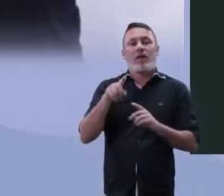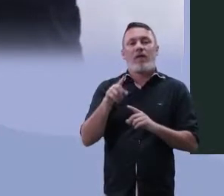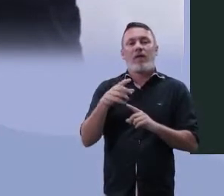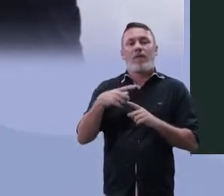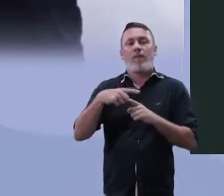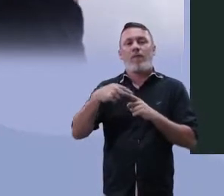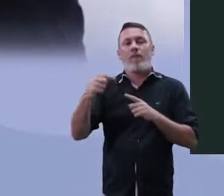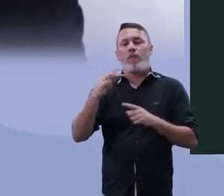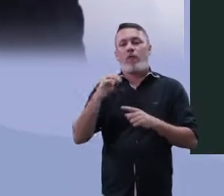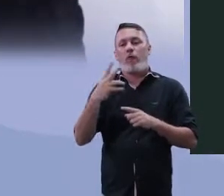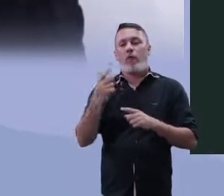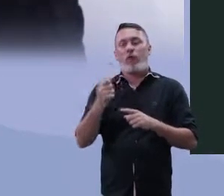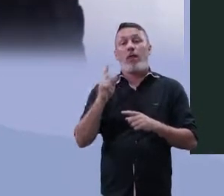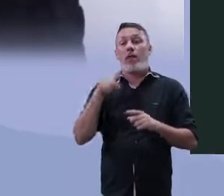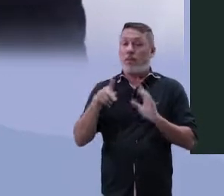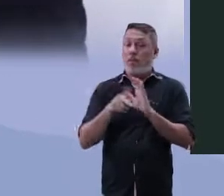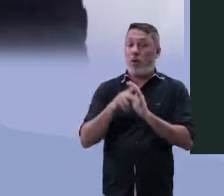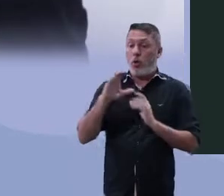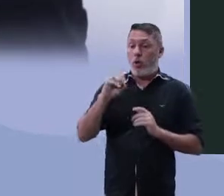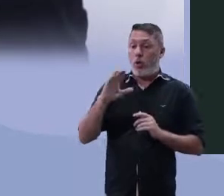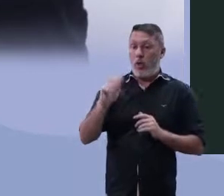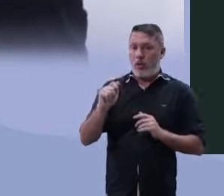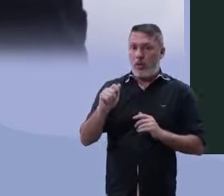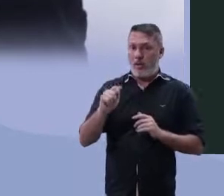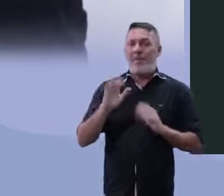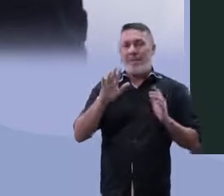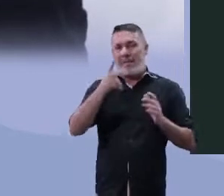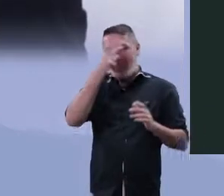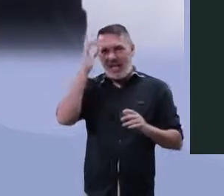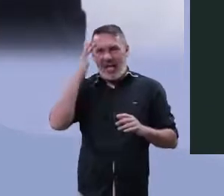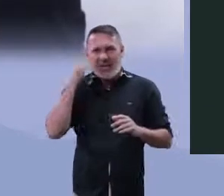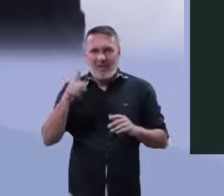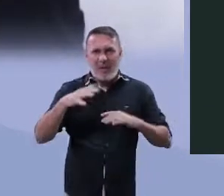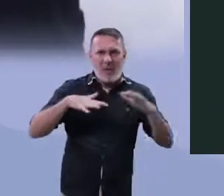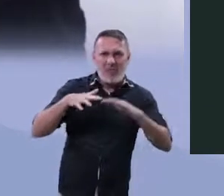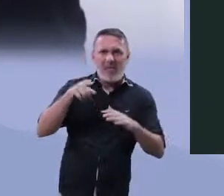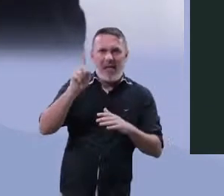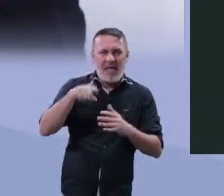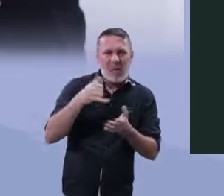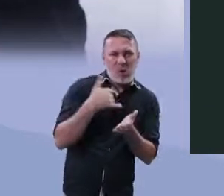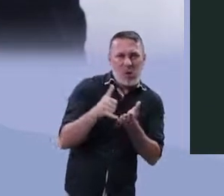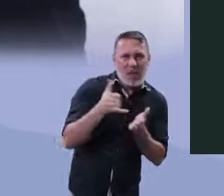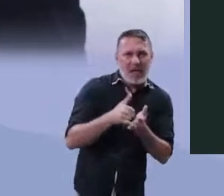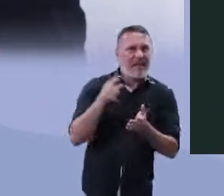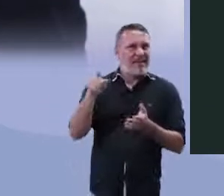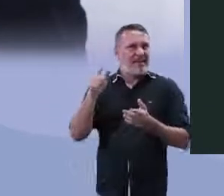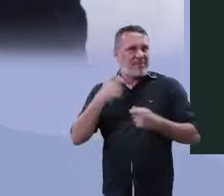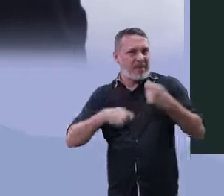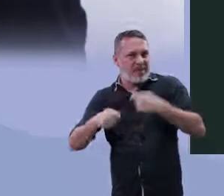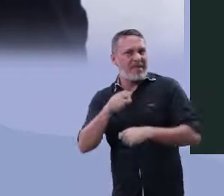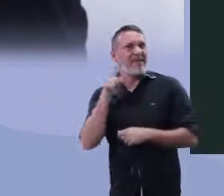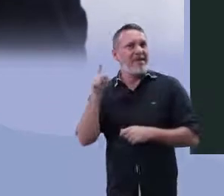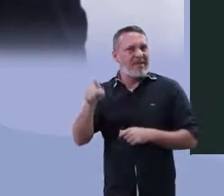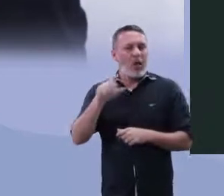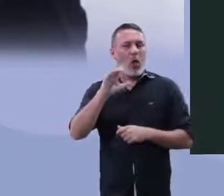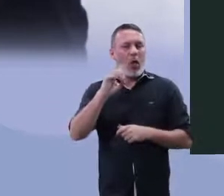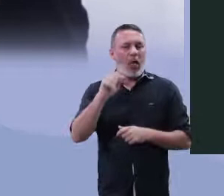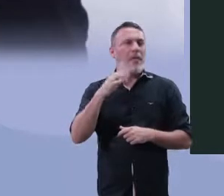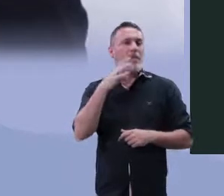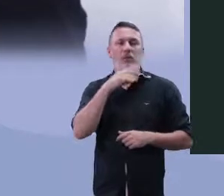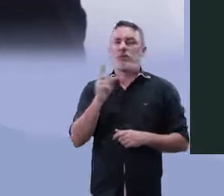produzem folha de coca, né? Mas antes que as pessoas façam uma distorção desse movimento, dizendo, então quer dizer que os